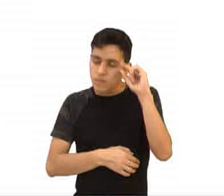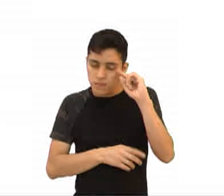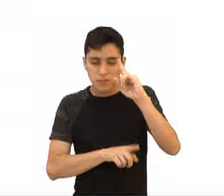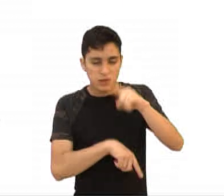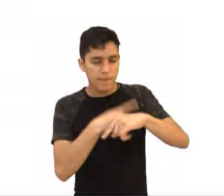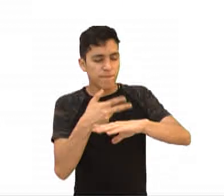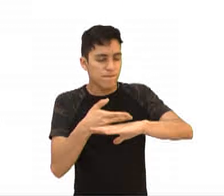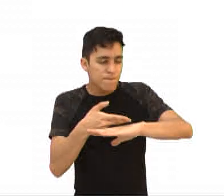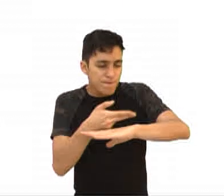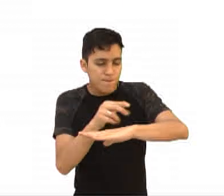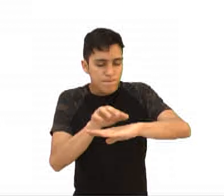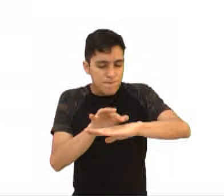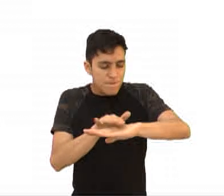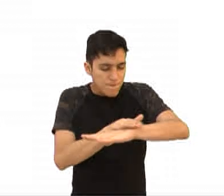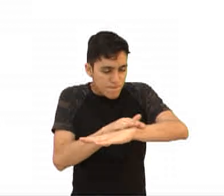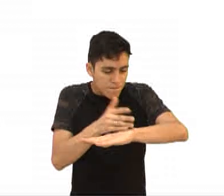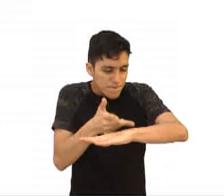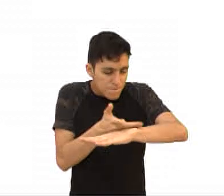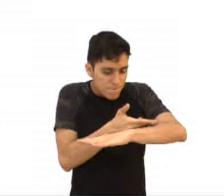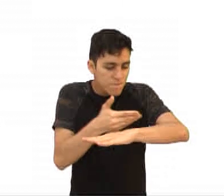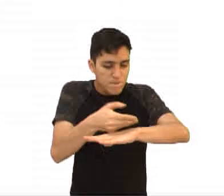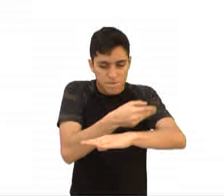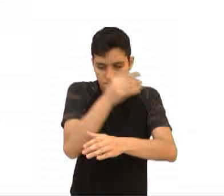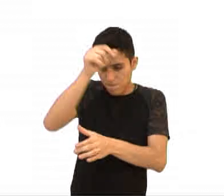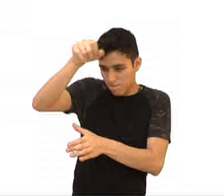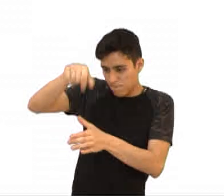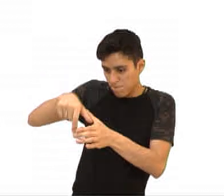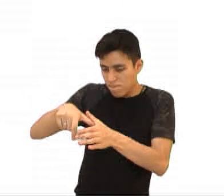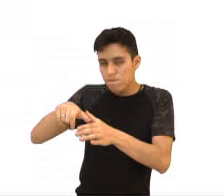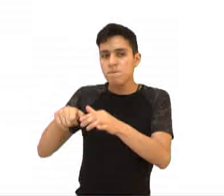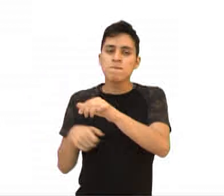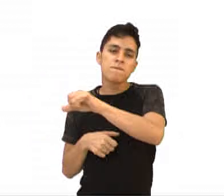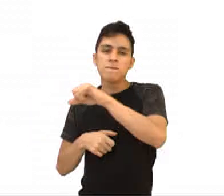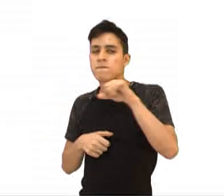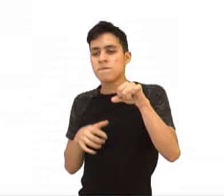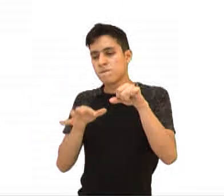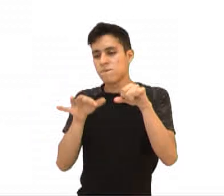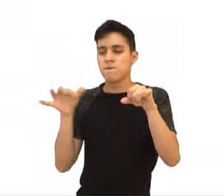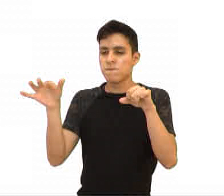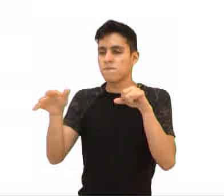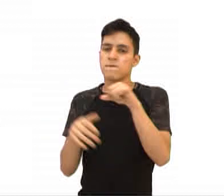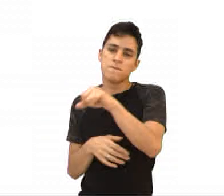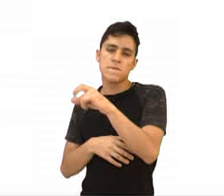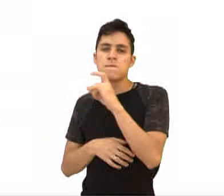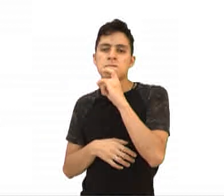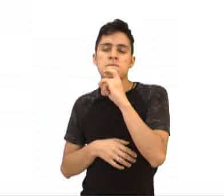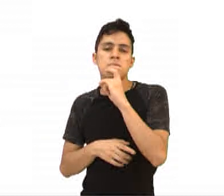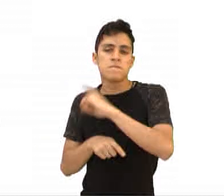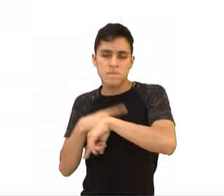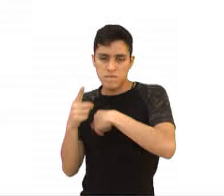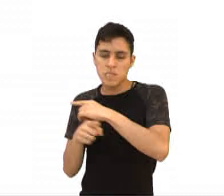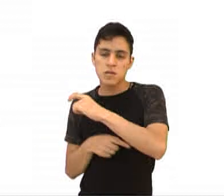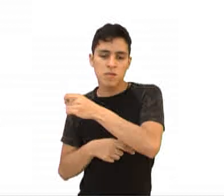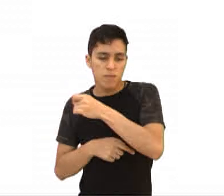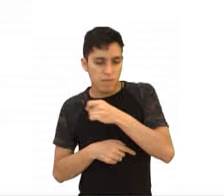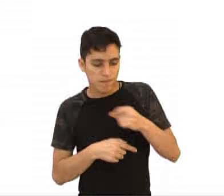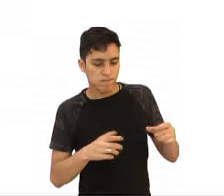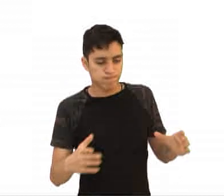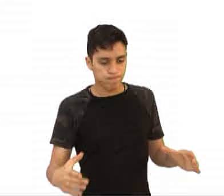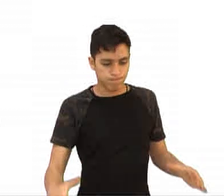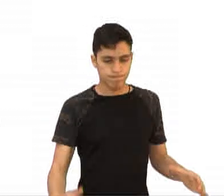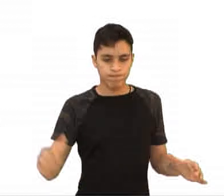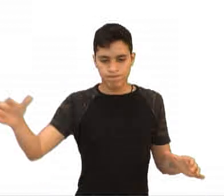de pele. Depois de retirada, a amostra é colocada em geladeira por 3 horas antes de ser congelada em botijões com nitrogênio